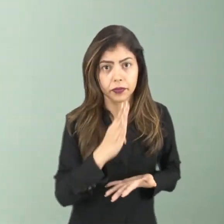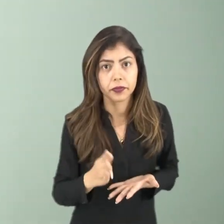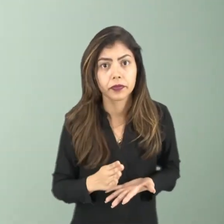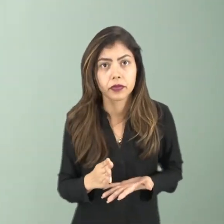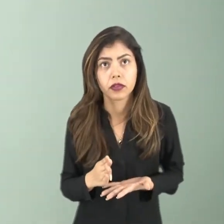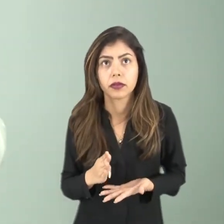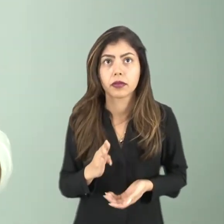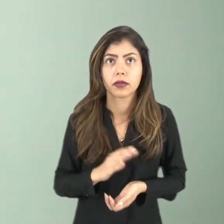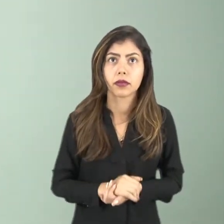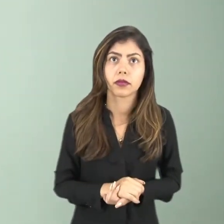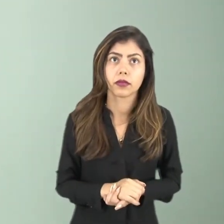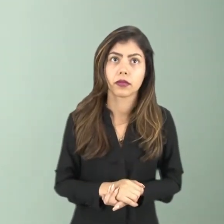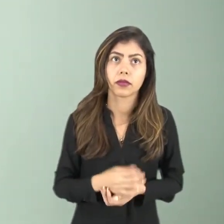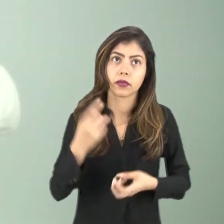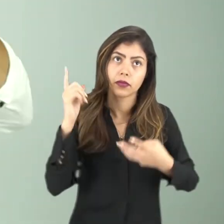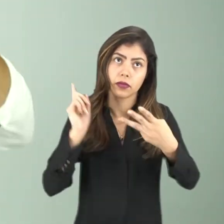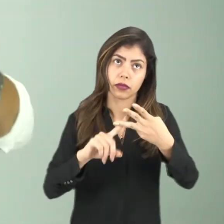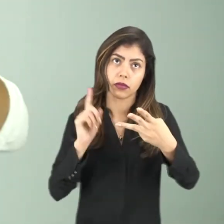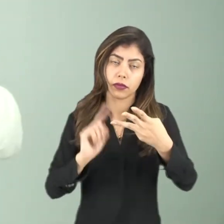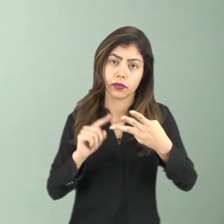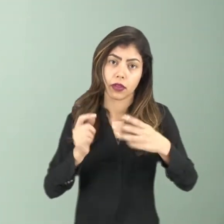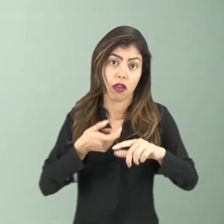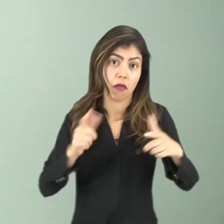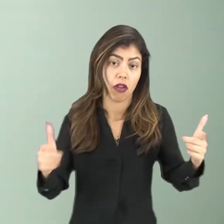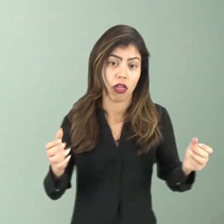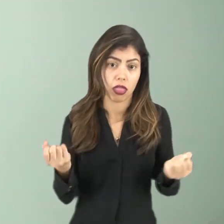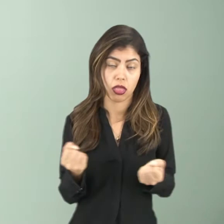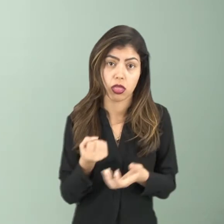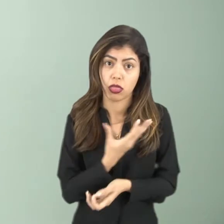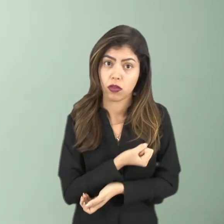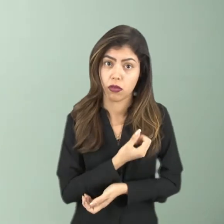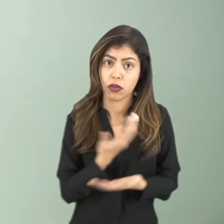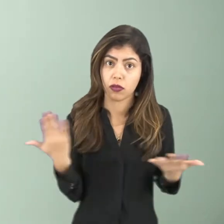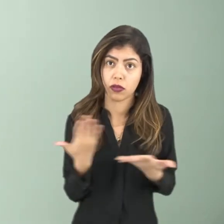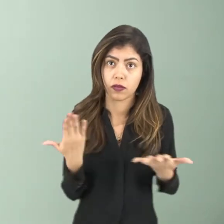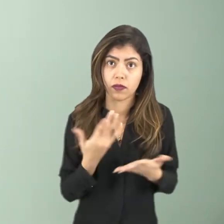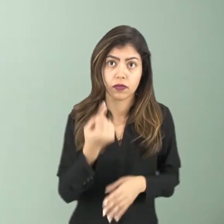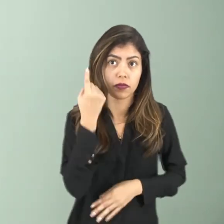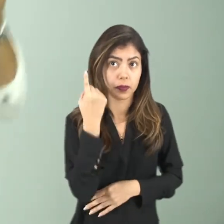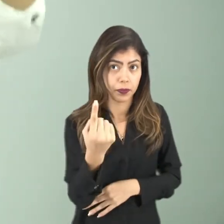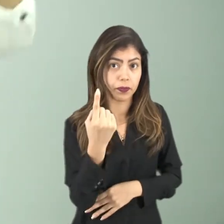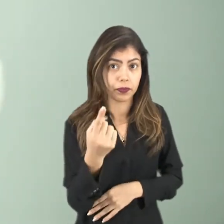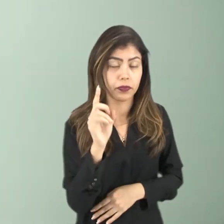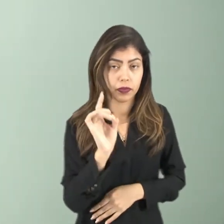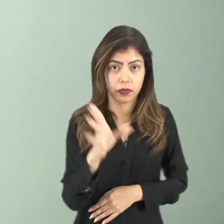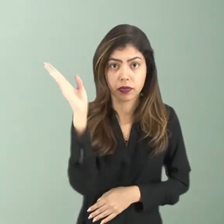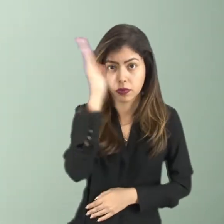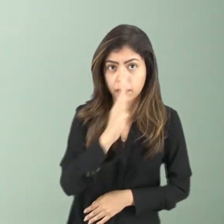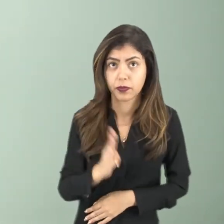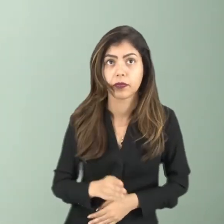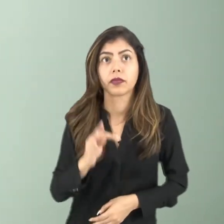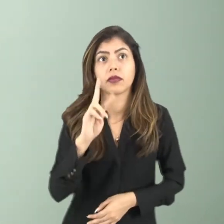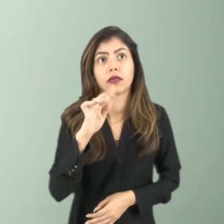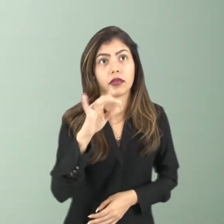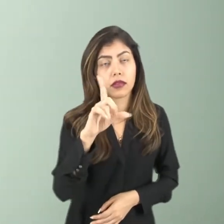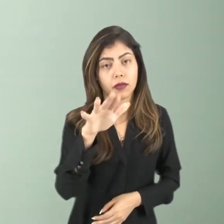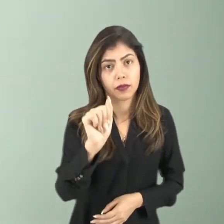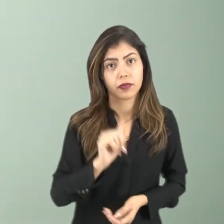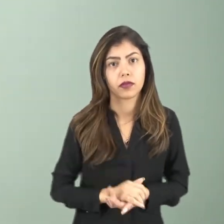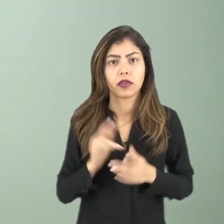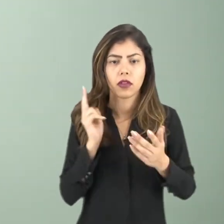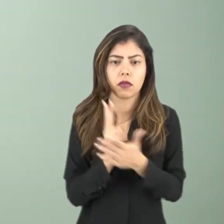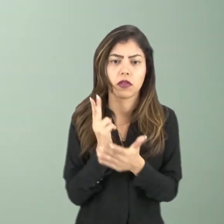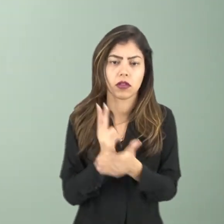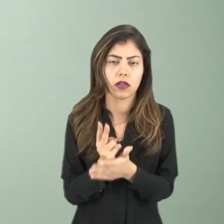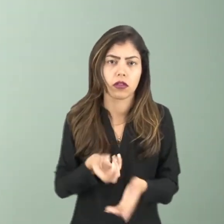no Brasil a nível de índice populacional? Terciário. É o maior número de pessoas hoje trabalhando num setor da economia do Brasil, setor